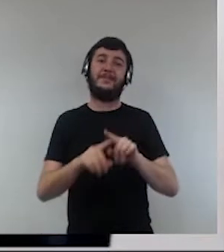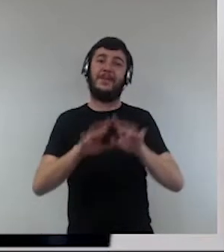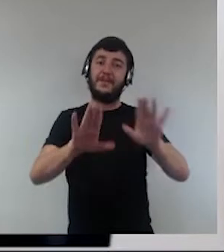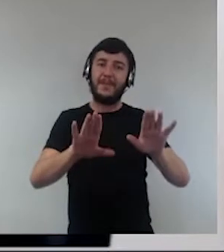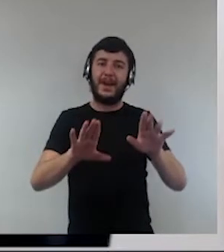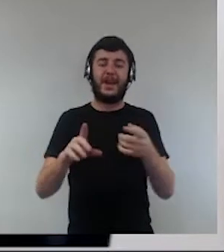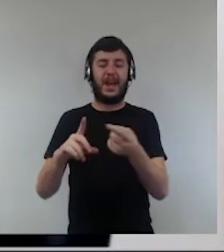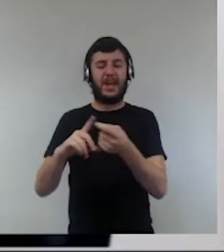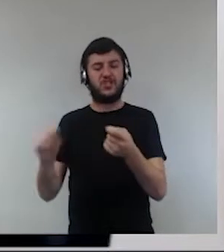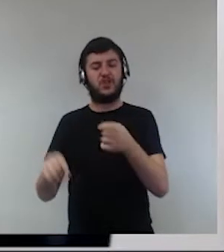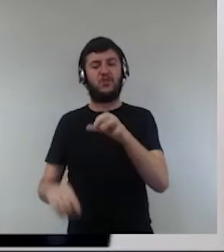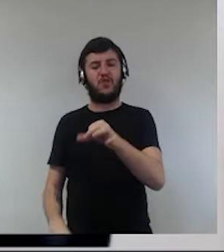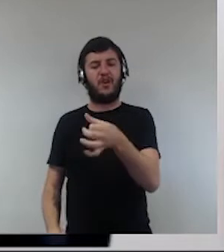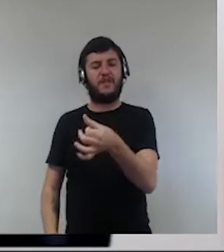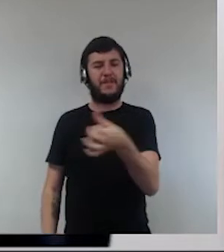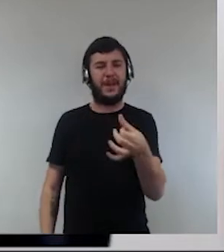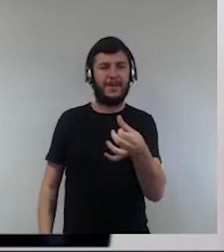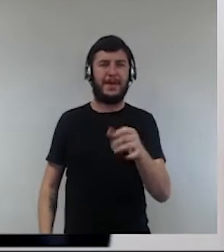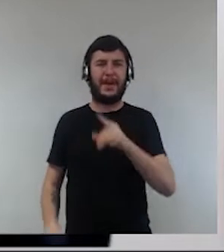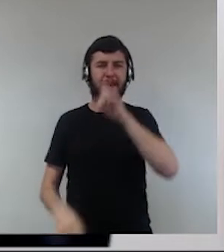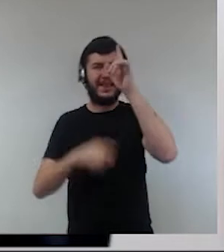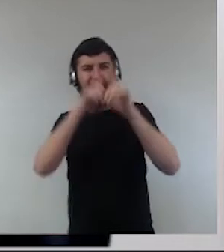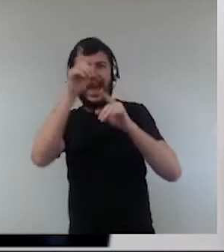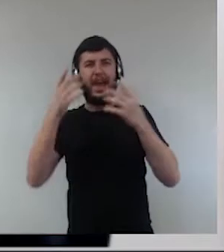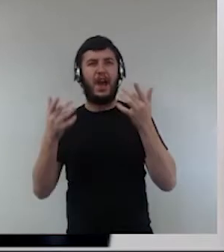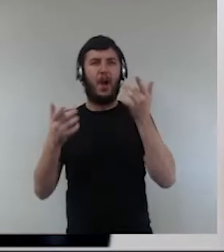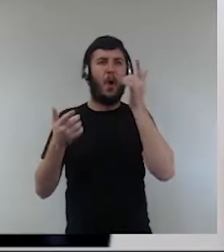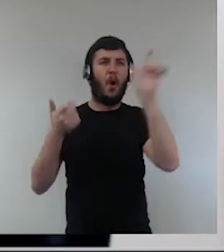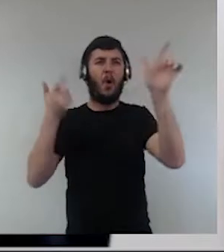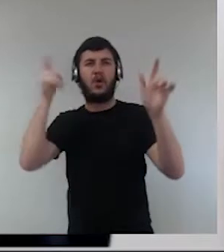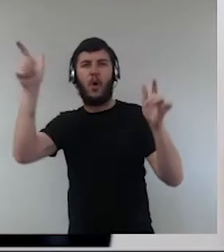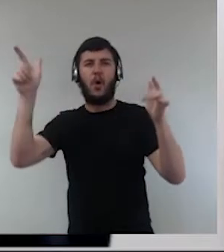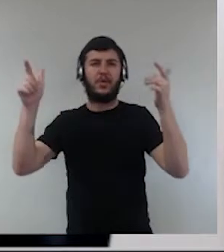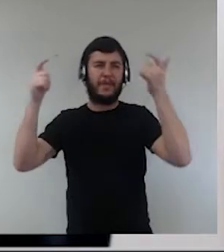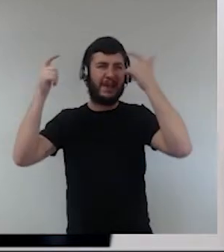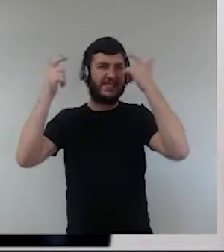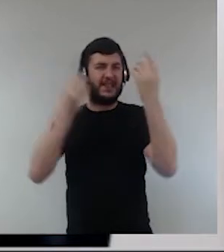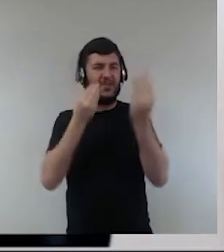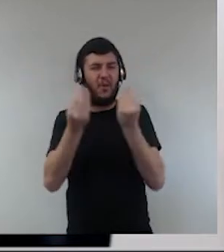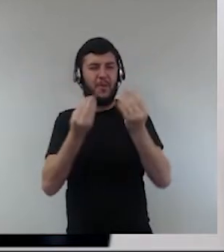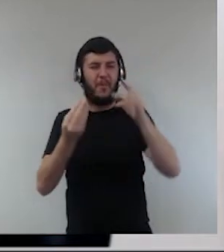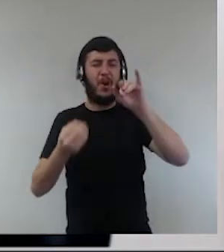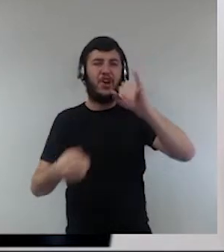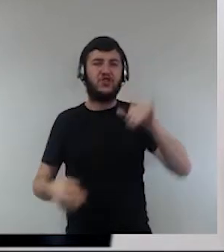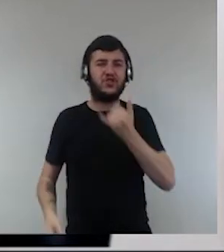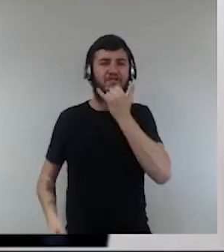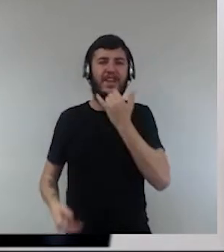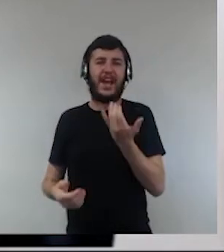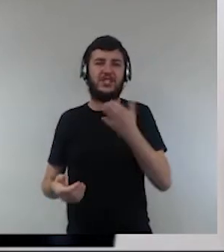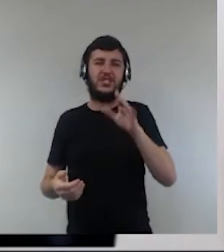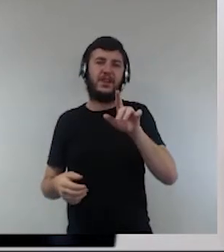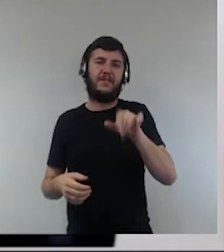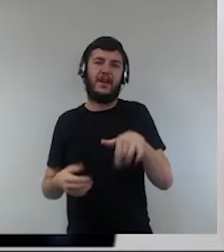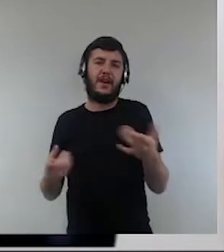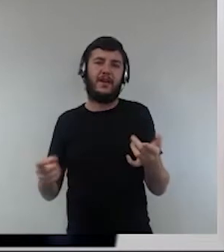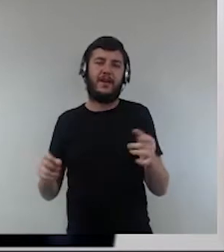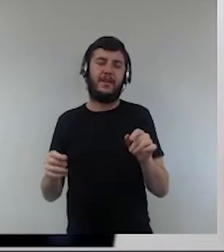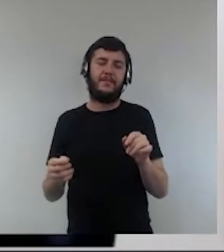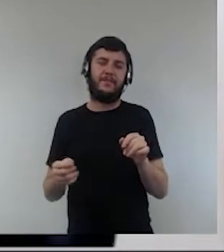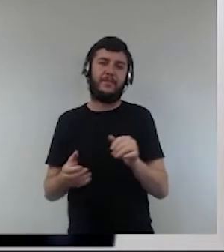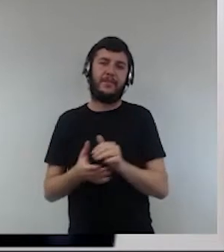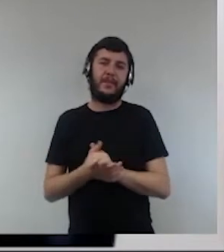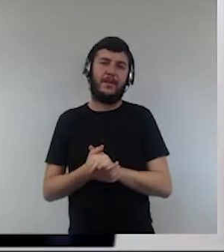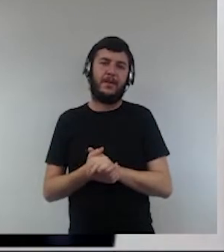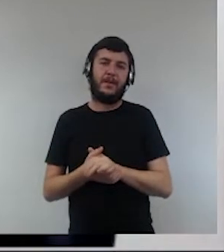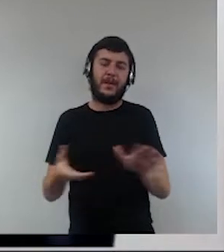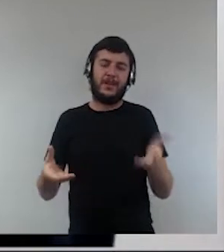artigo 966, repetindo que isto não seria motivo justificativa para a propositura de uma